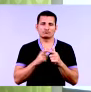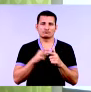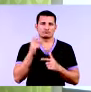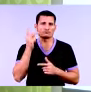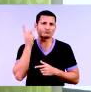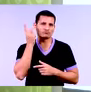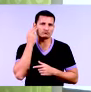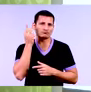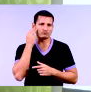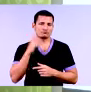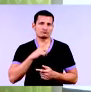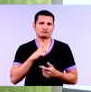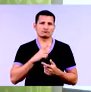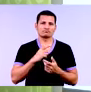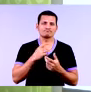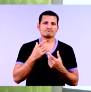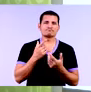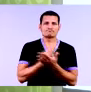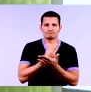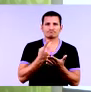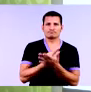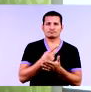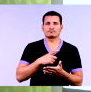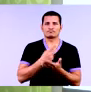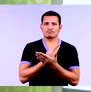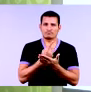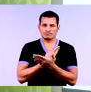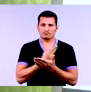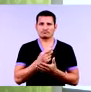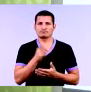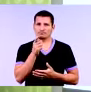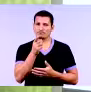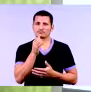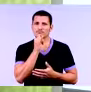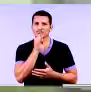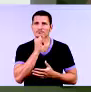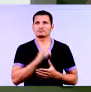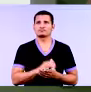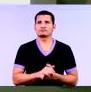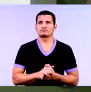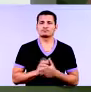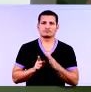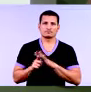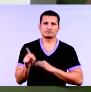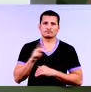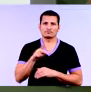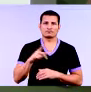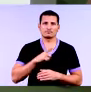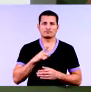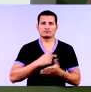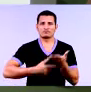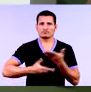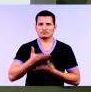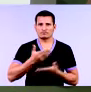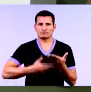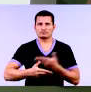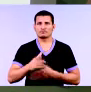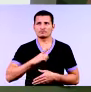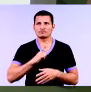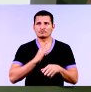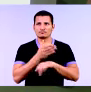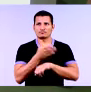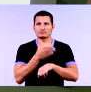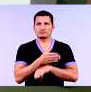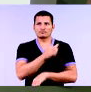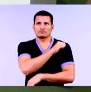normalmente existe muito erro dentro desse tipo de chamada. Professor, existe alguma outra interação que a gente pode relevar para os